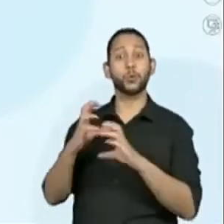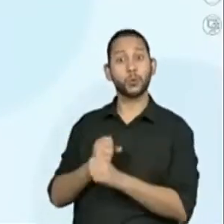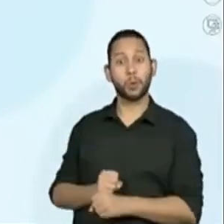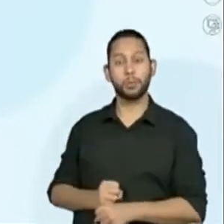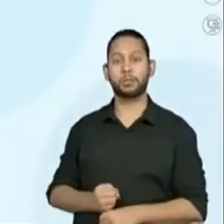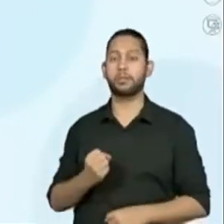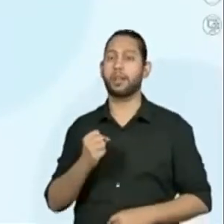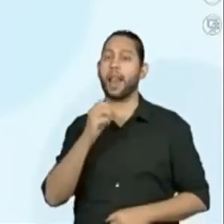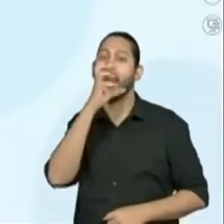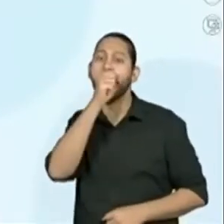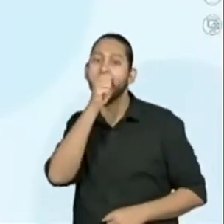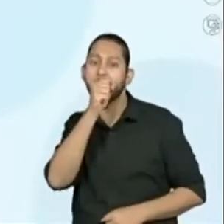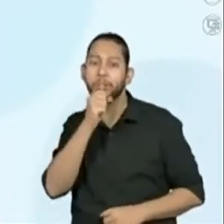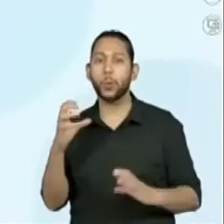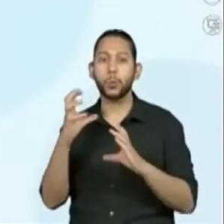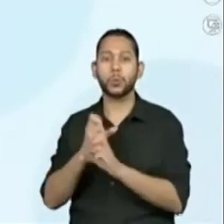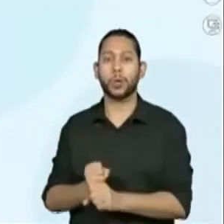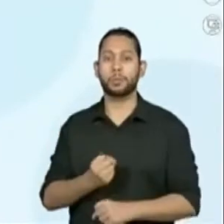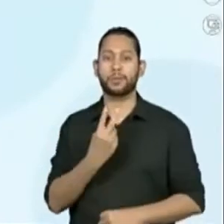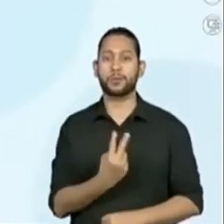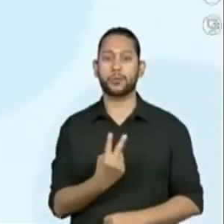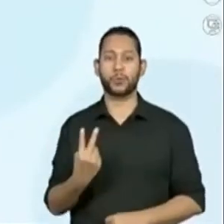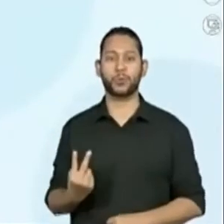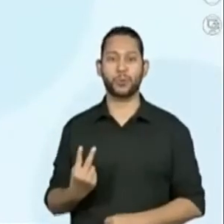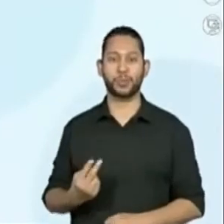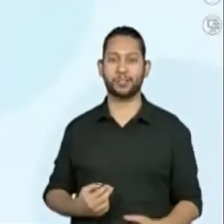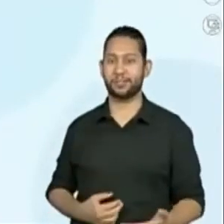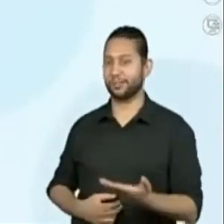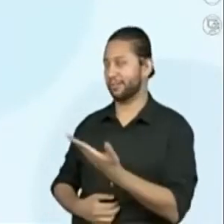22 laranjas no total